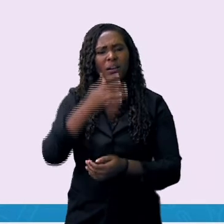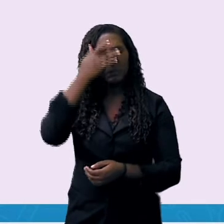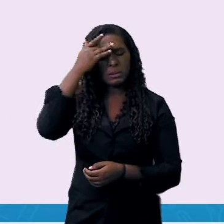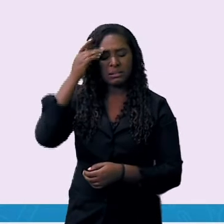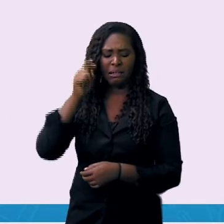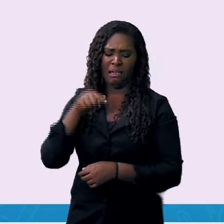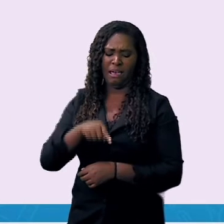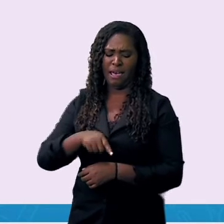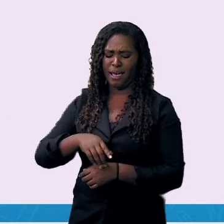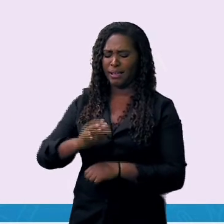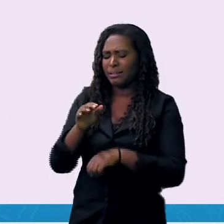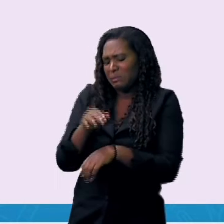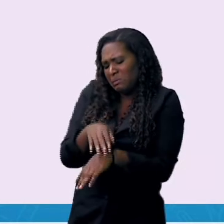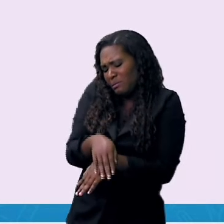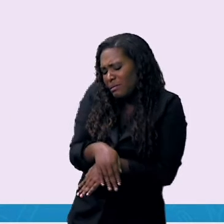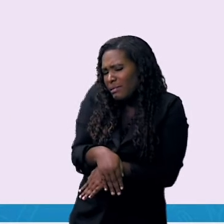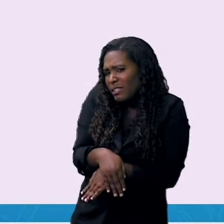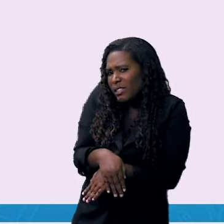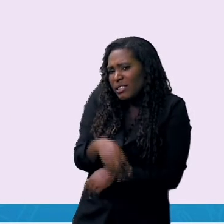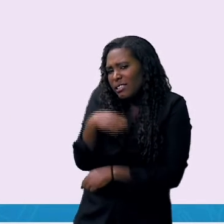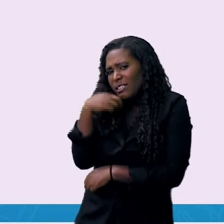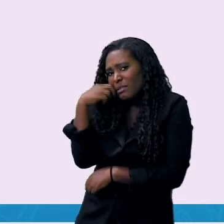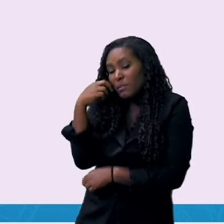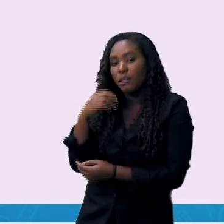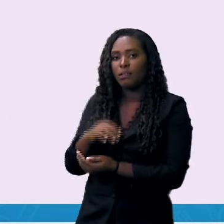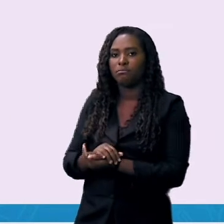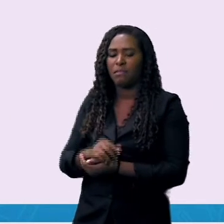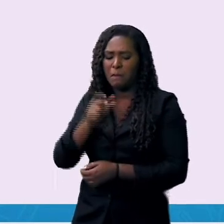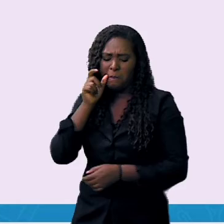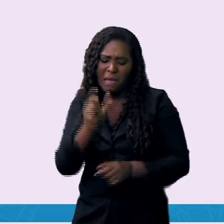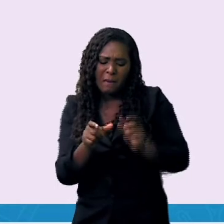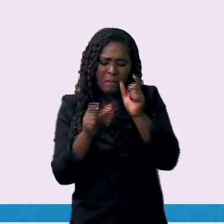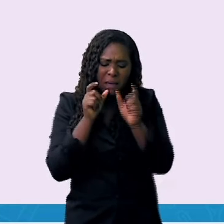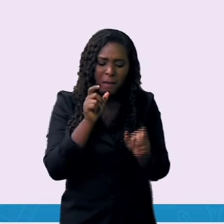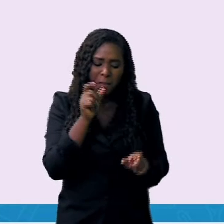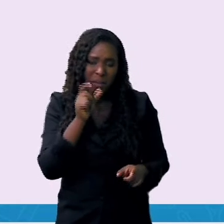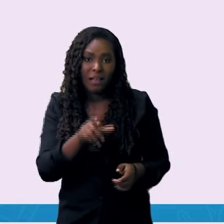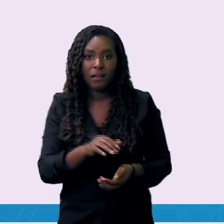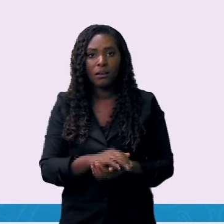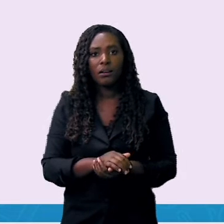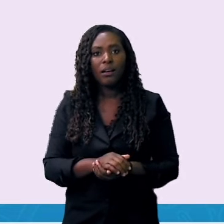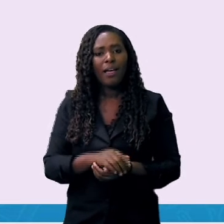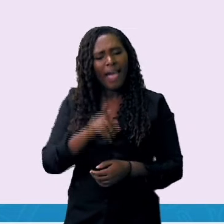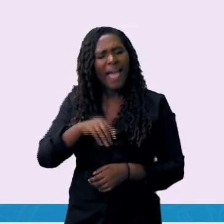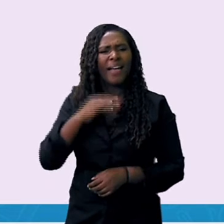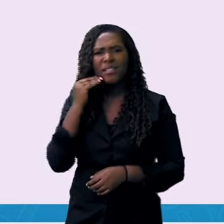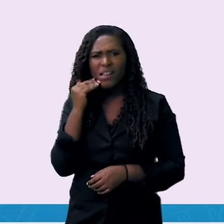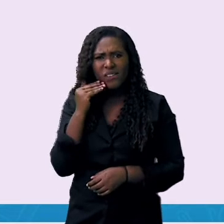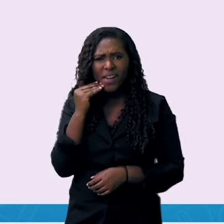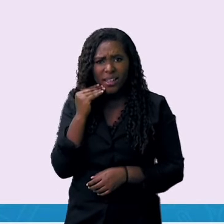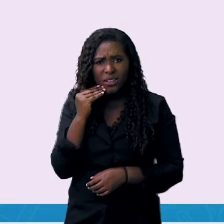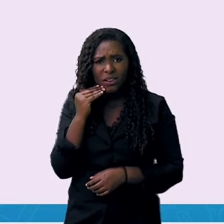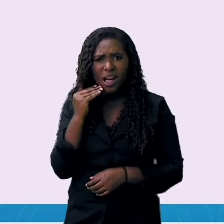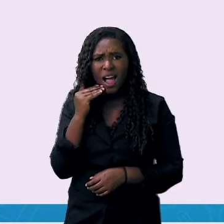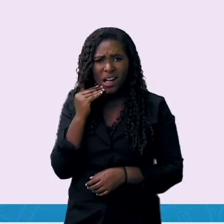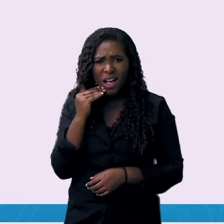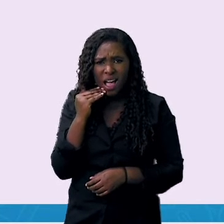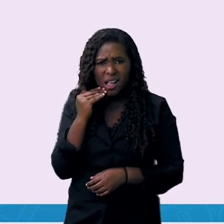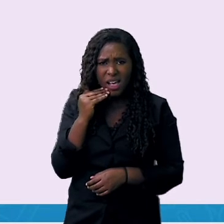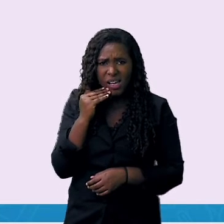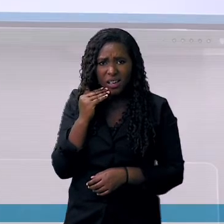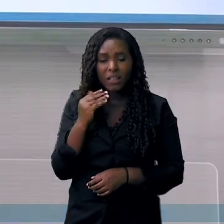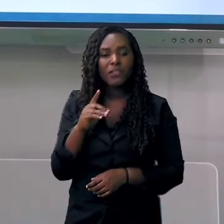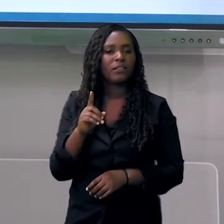interfira nas relações e nem no desempenho escolar, não é um defeito. É uma característica que deve